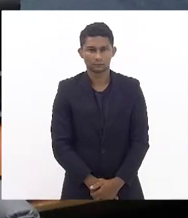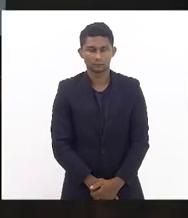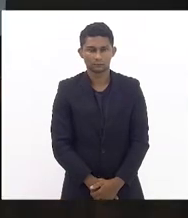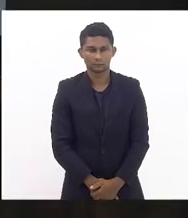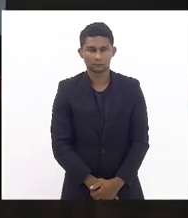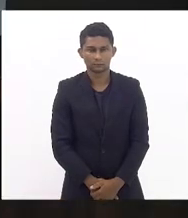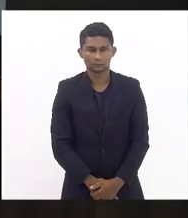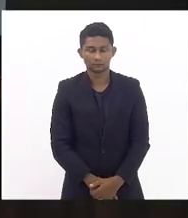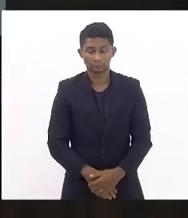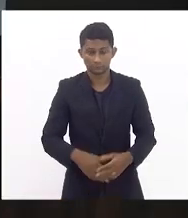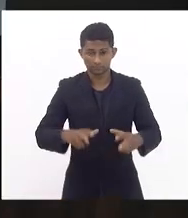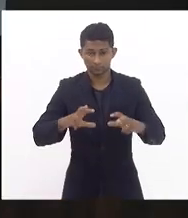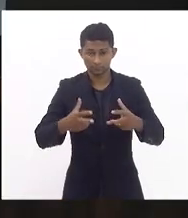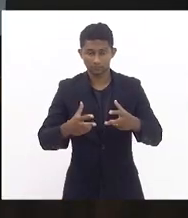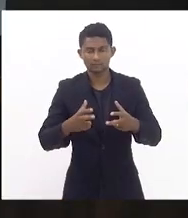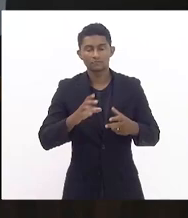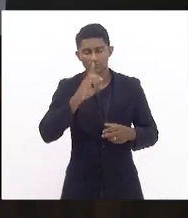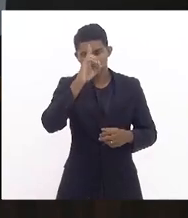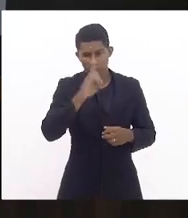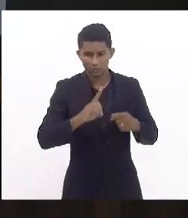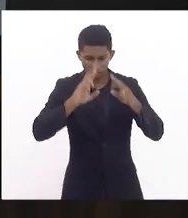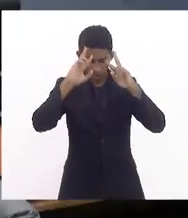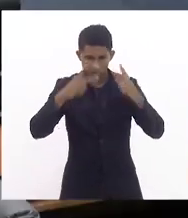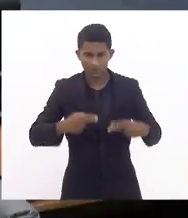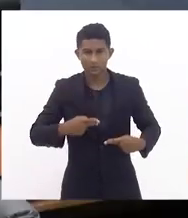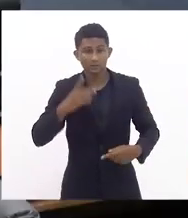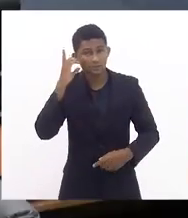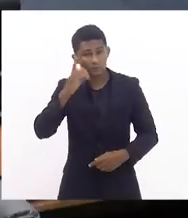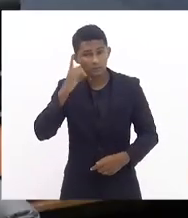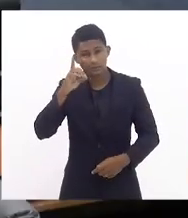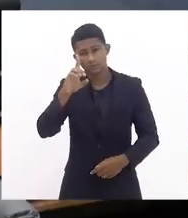Pela Comissão de Defesa de Direitos Humanos, deputada Dani Monteiro.